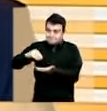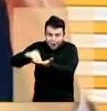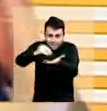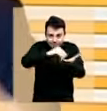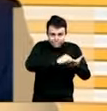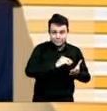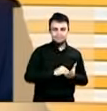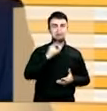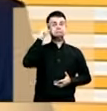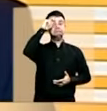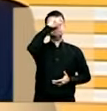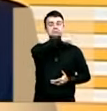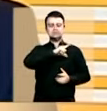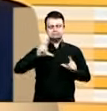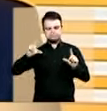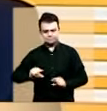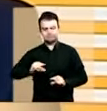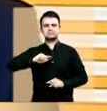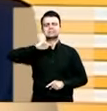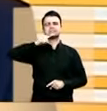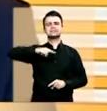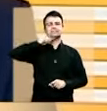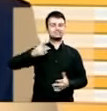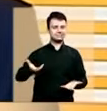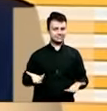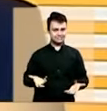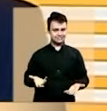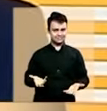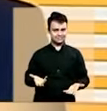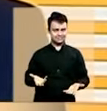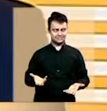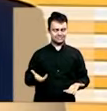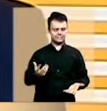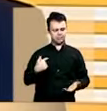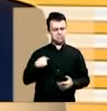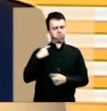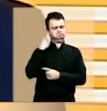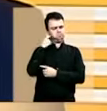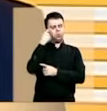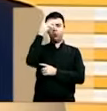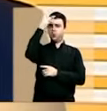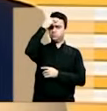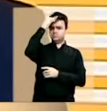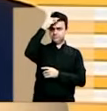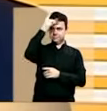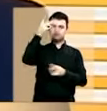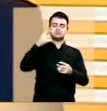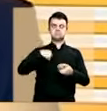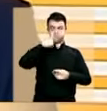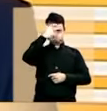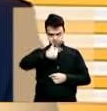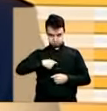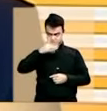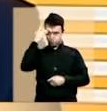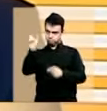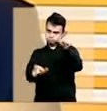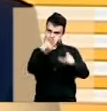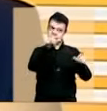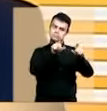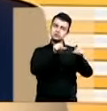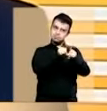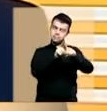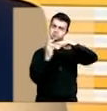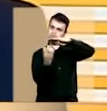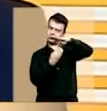temos dificuldade de reduzir isso. E quando eu tenho essa consciência, quando as pessoas e as empresas têm essa